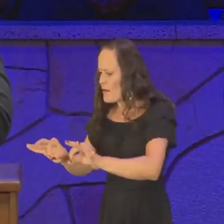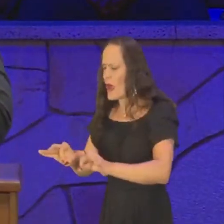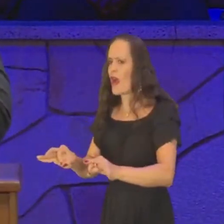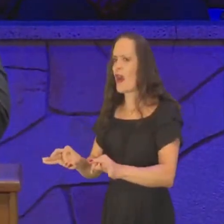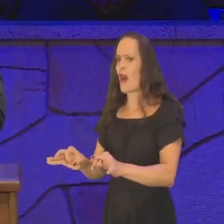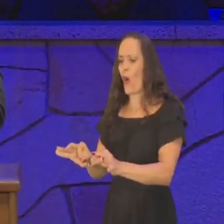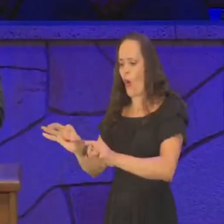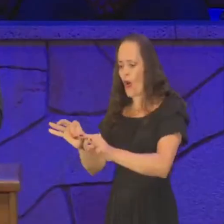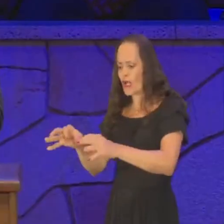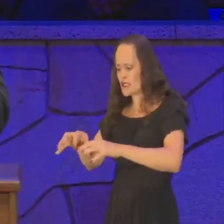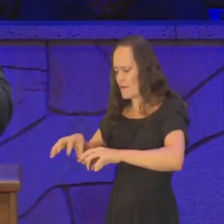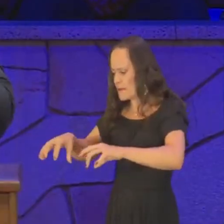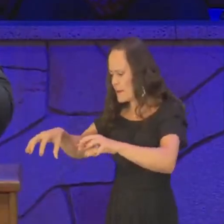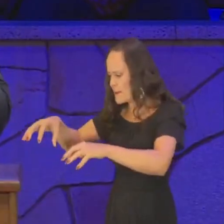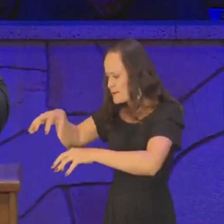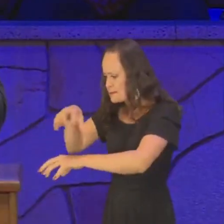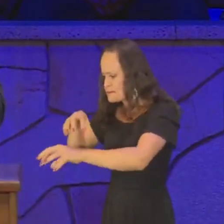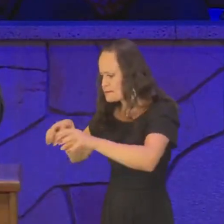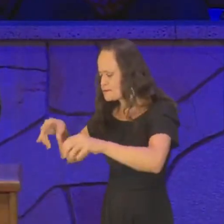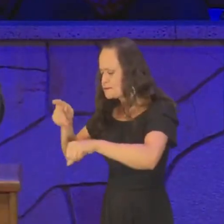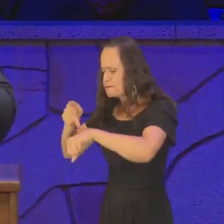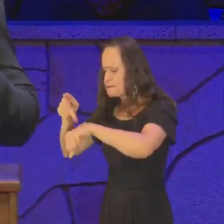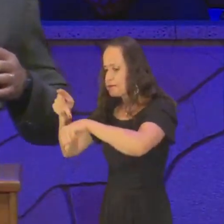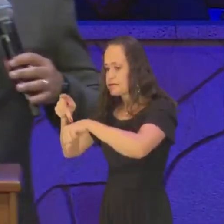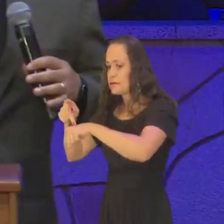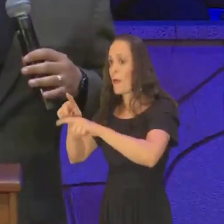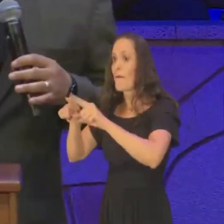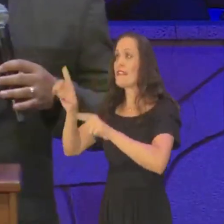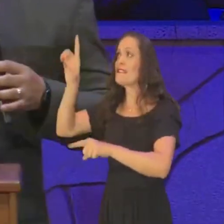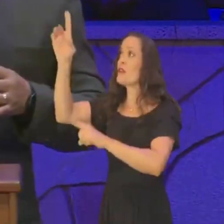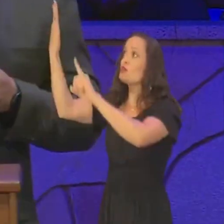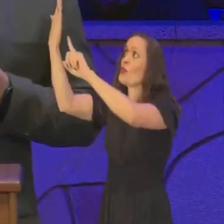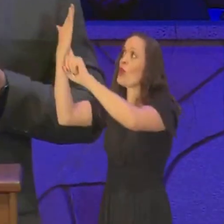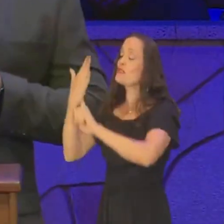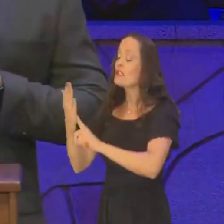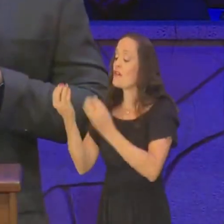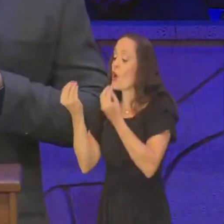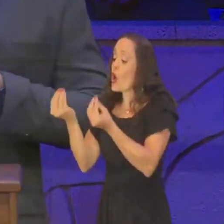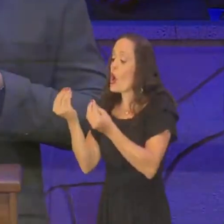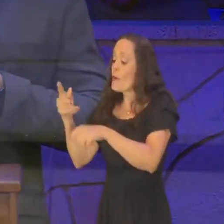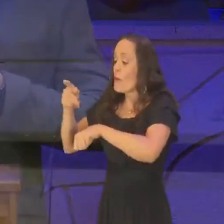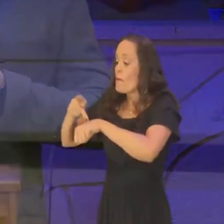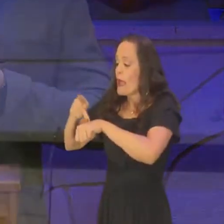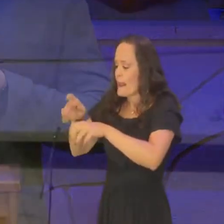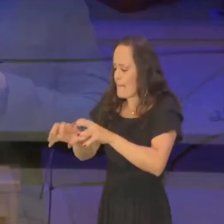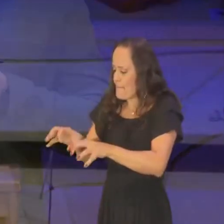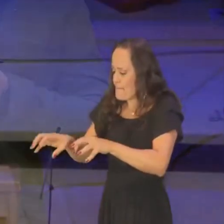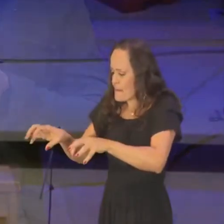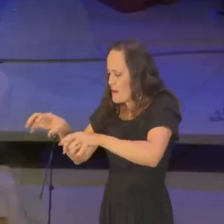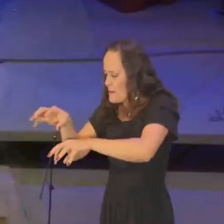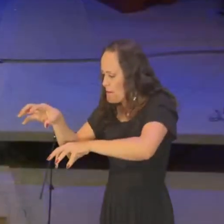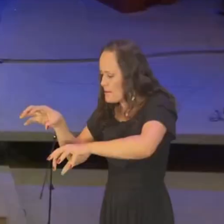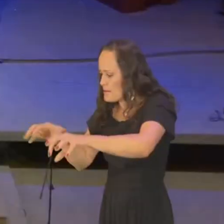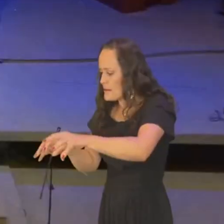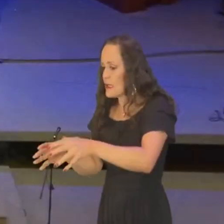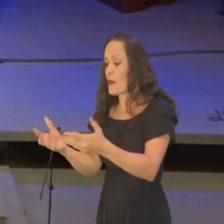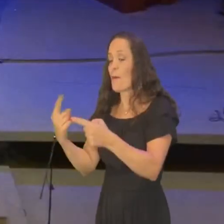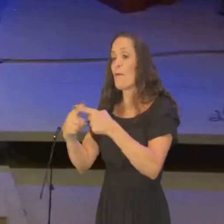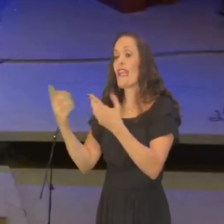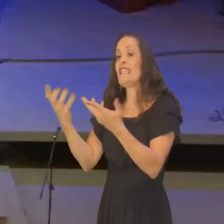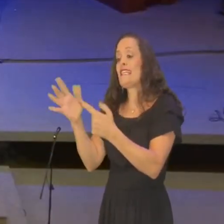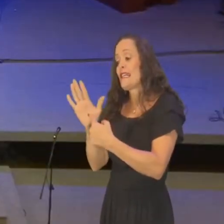tribos, que embora o reino dividido, mas Deus estava sinalizando com as 12 pedras que o desejo dele era que a nação fosse uma,